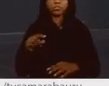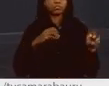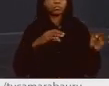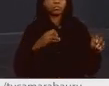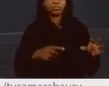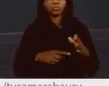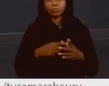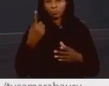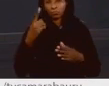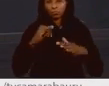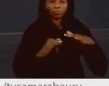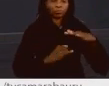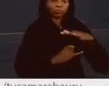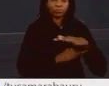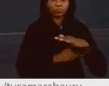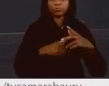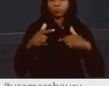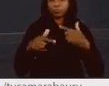ela trabalhar